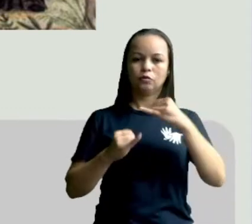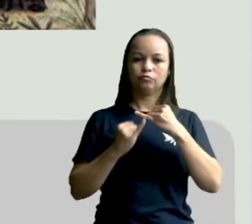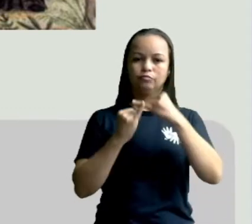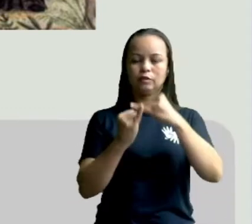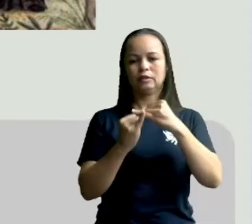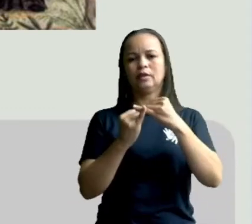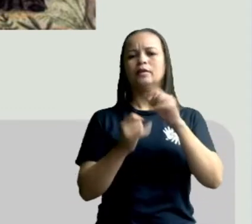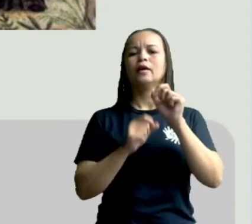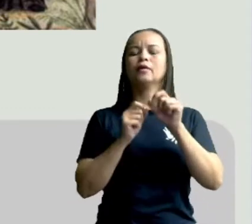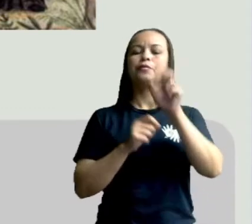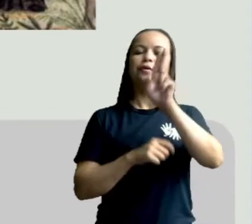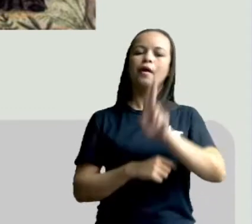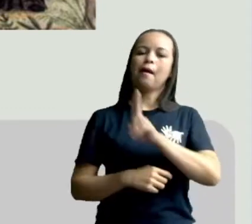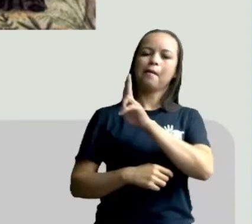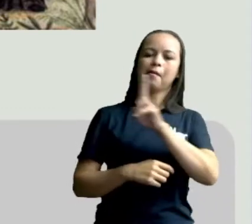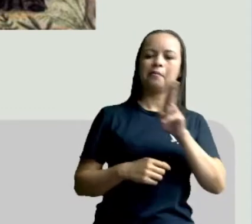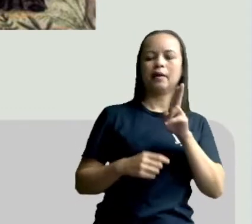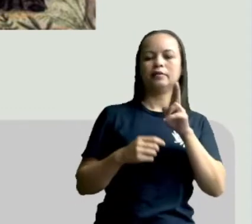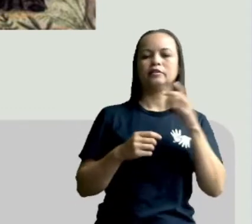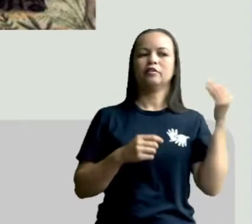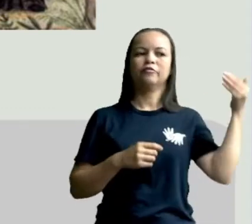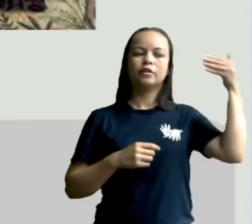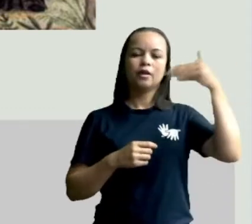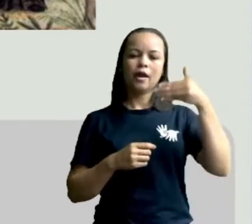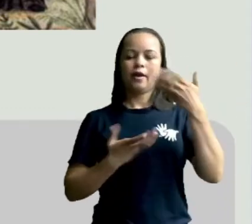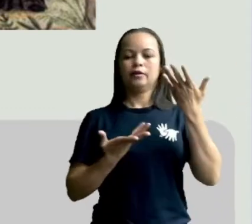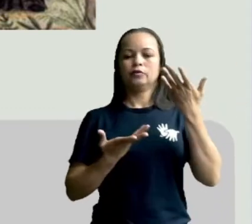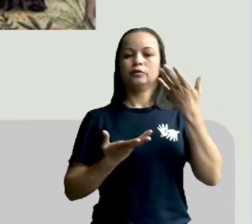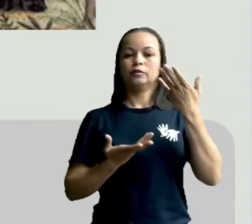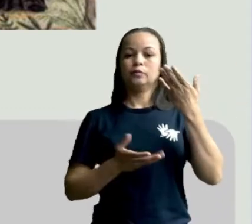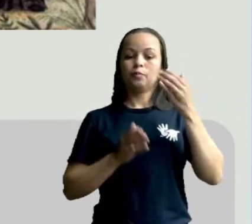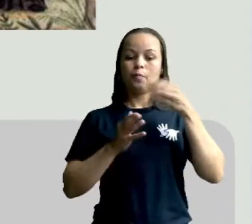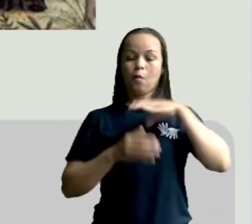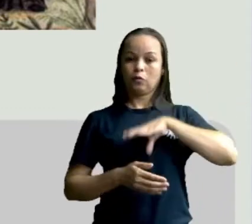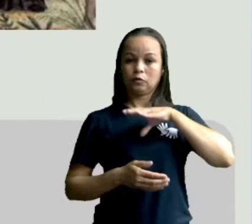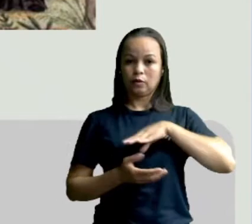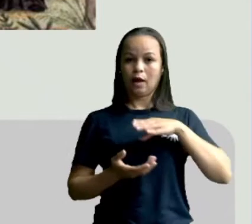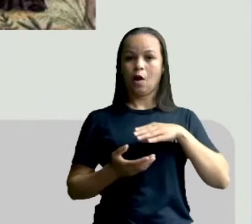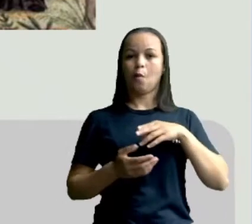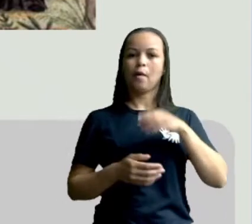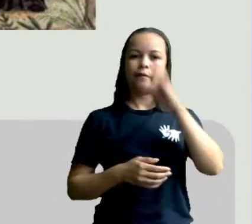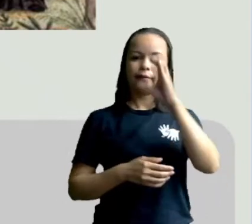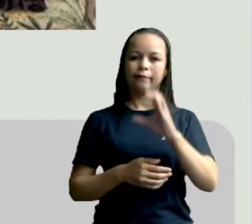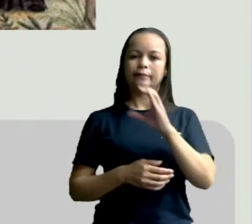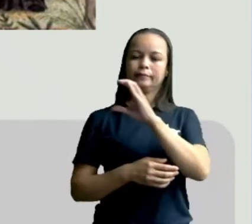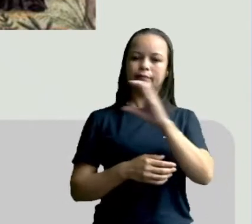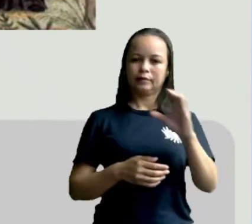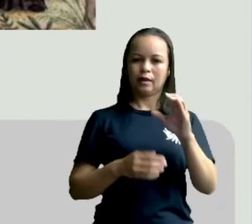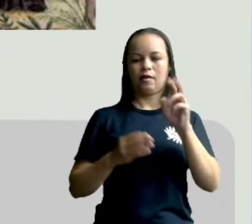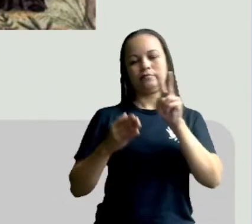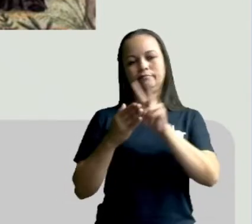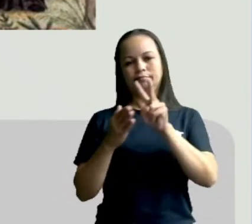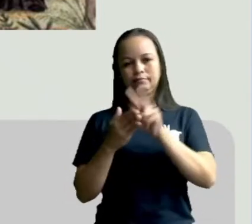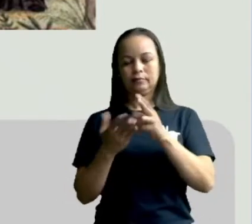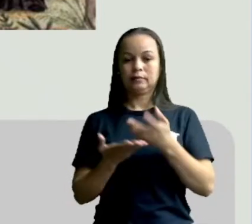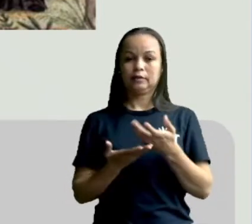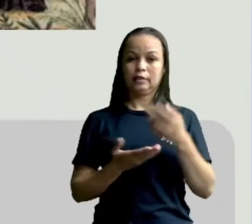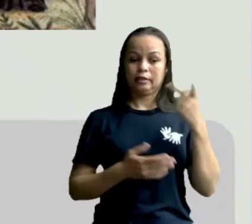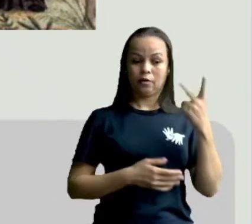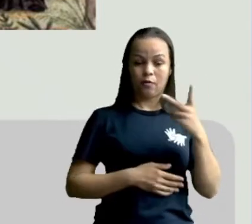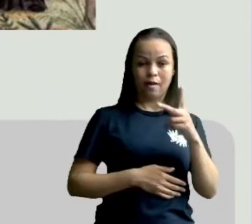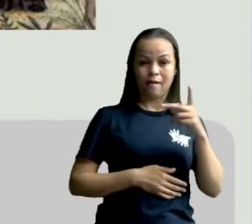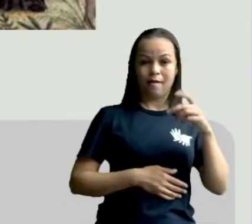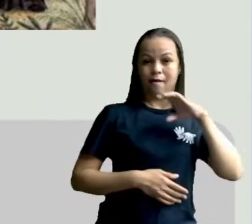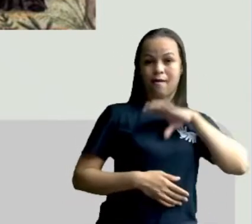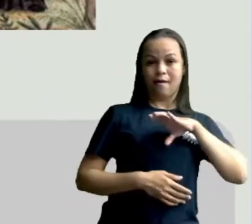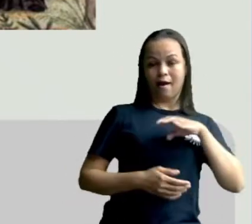eram padres que vieram de lá de Portugal para catequizar os índios. Os portugueses achavam que catequizando